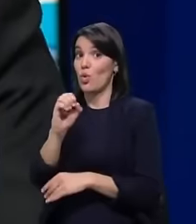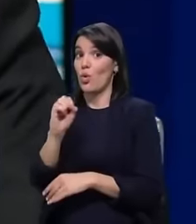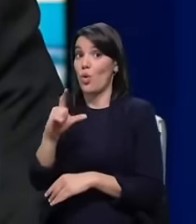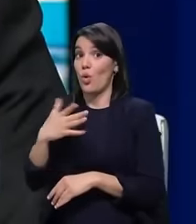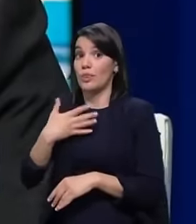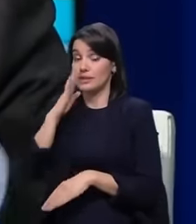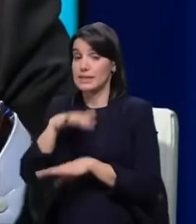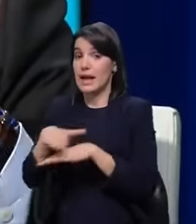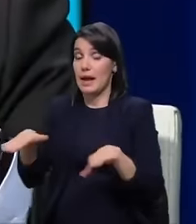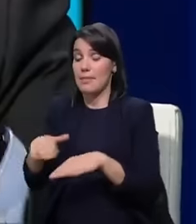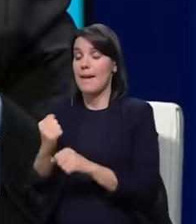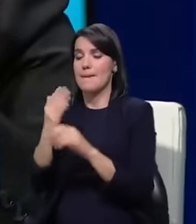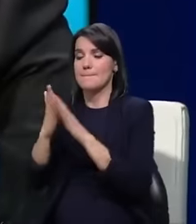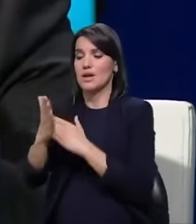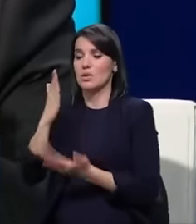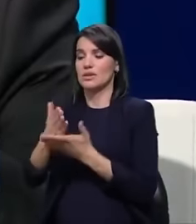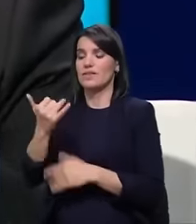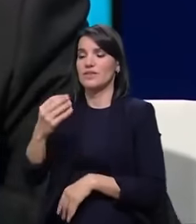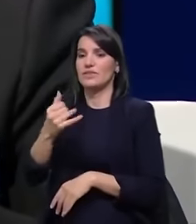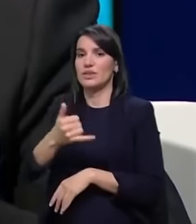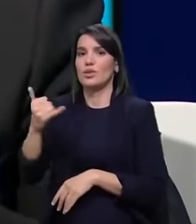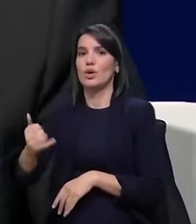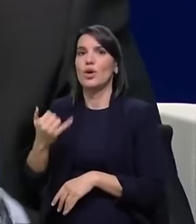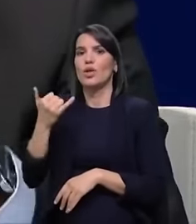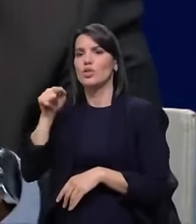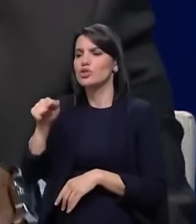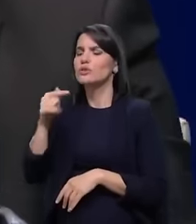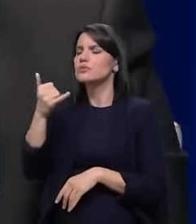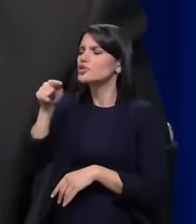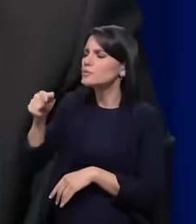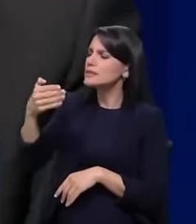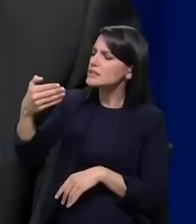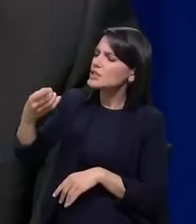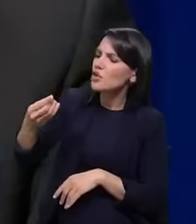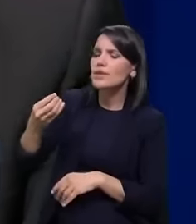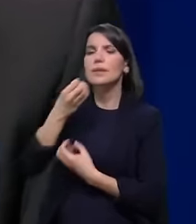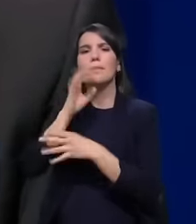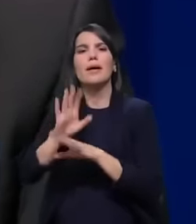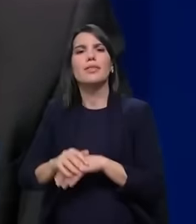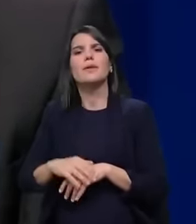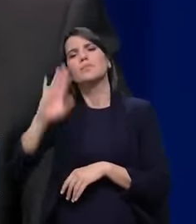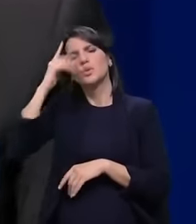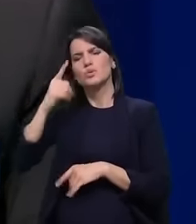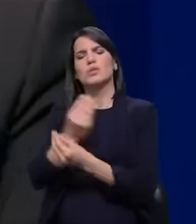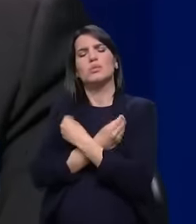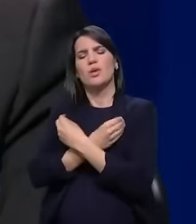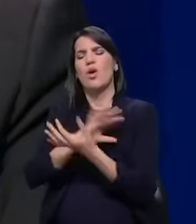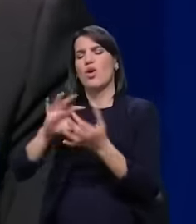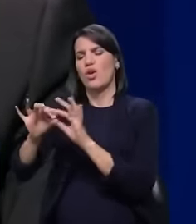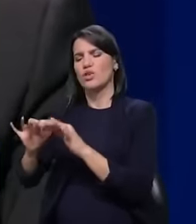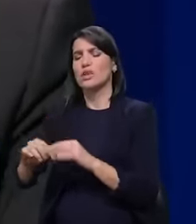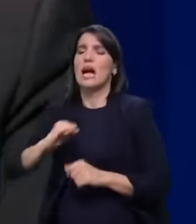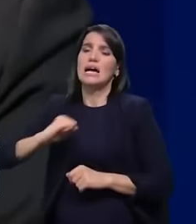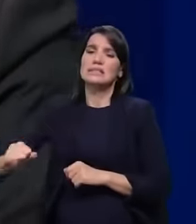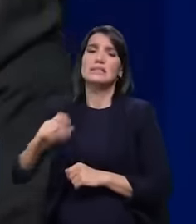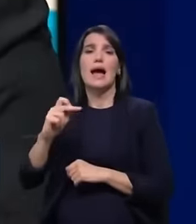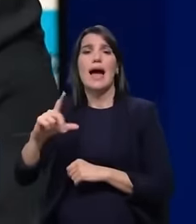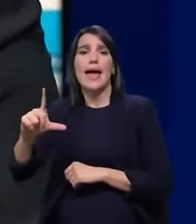Só em empregos até 2022, 2.790. Eu gostava de saber, eu sei que o Bloco de Esquerda tem esta lógica, atacar o alojamento